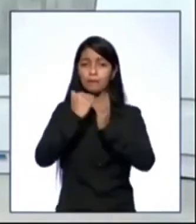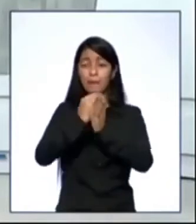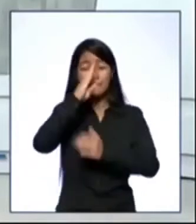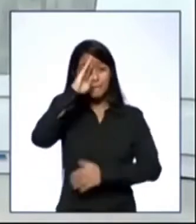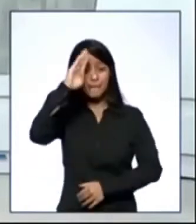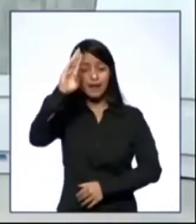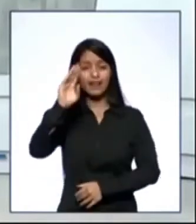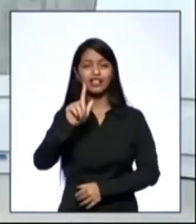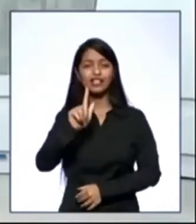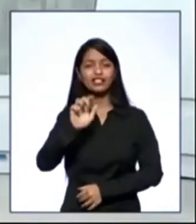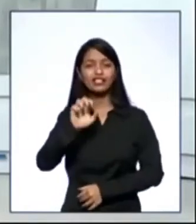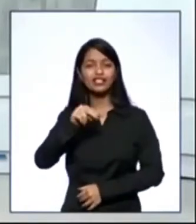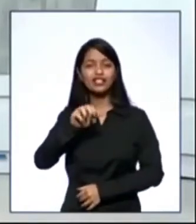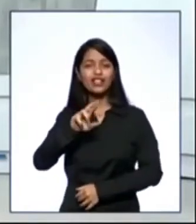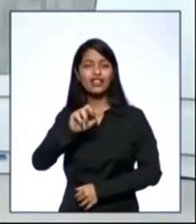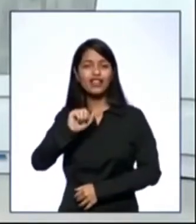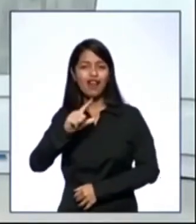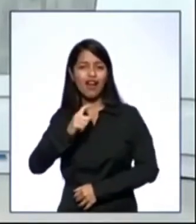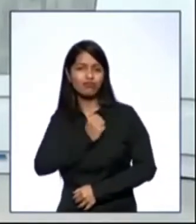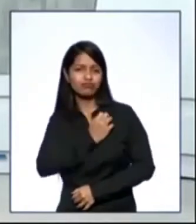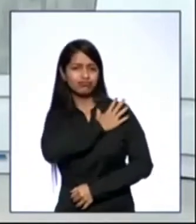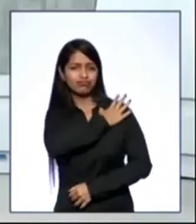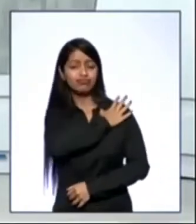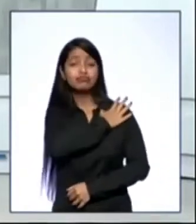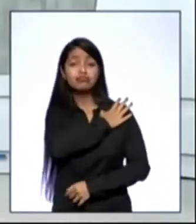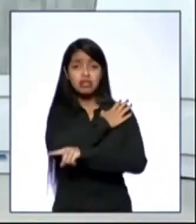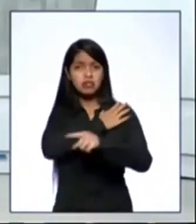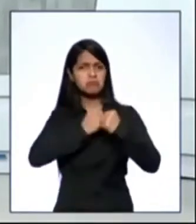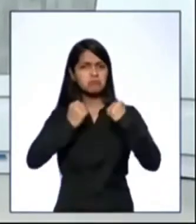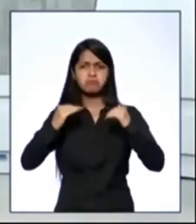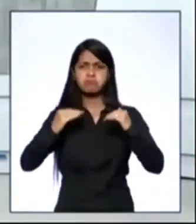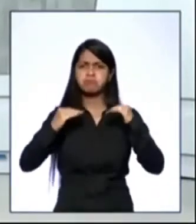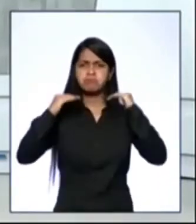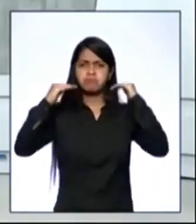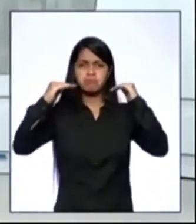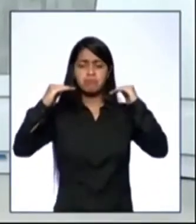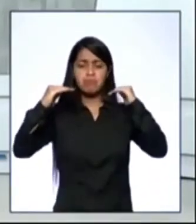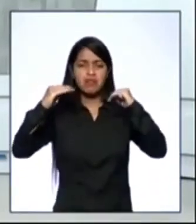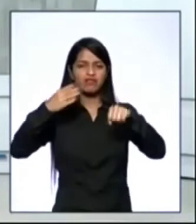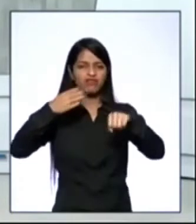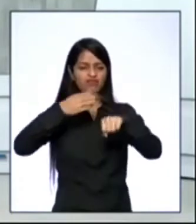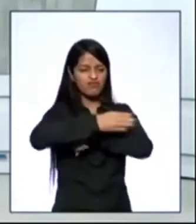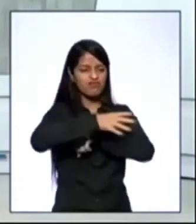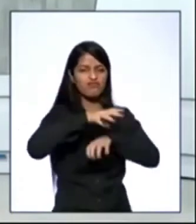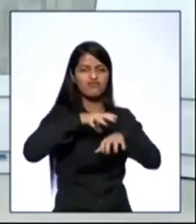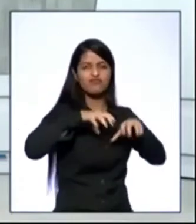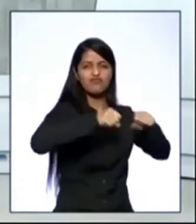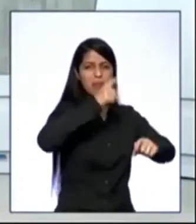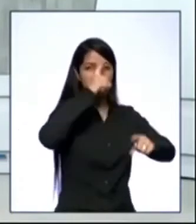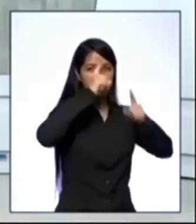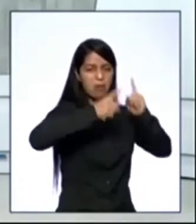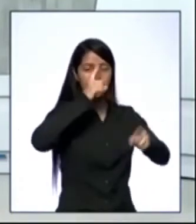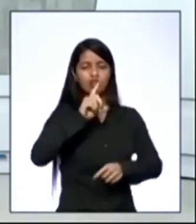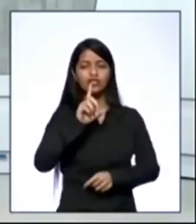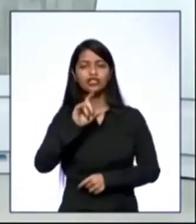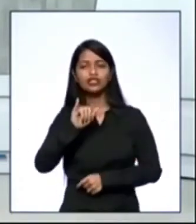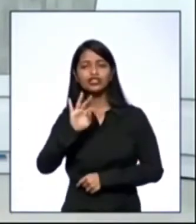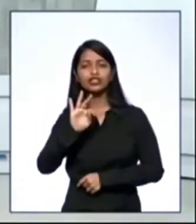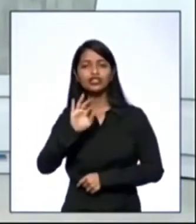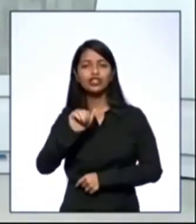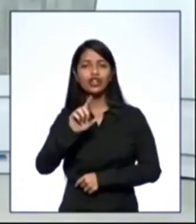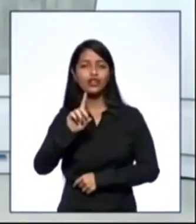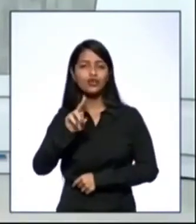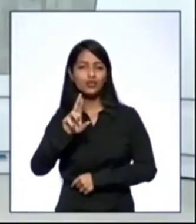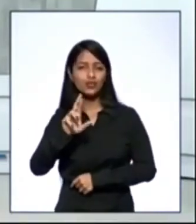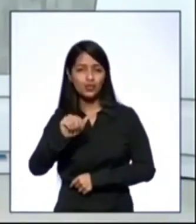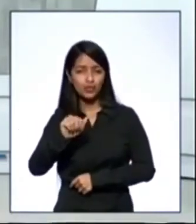República, esses generais serão tão poderosos, que eles inclusive vão tomar o poder e vão se tornar ditadores, beleza? Roma vai ter muitas